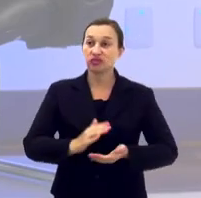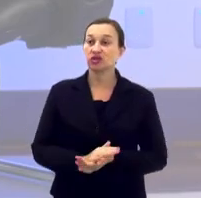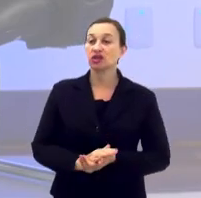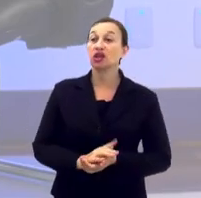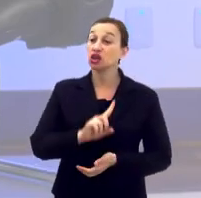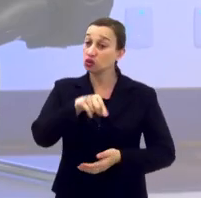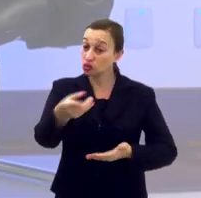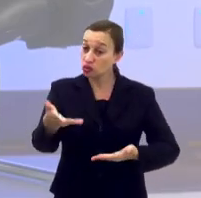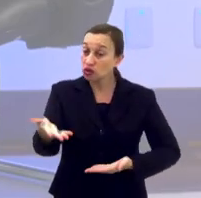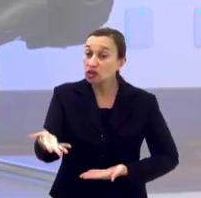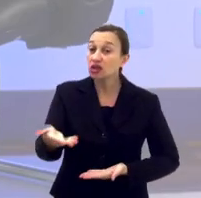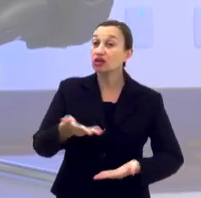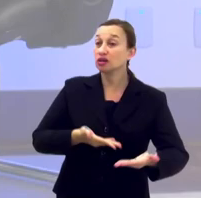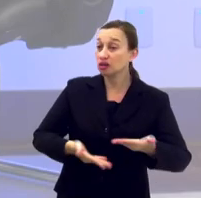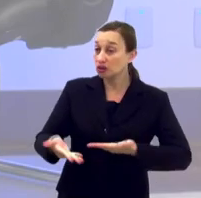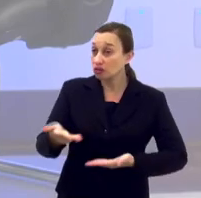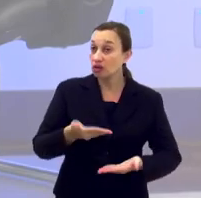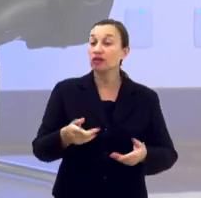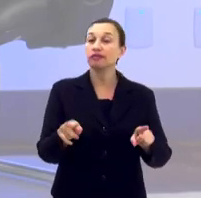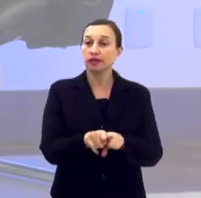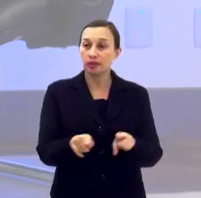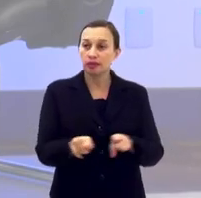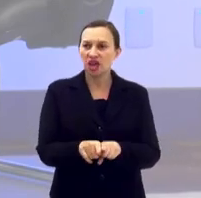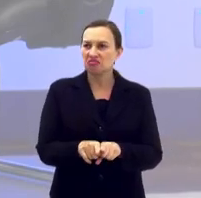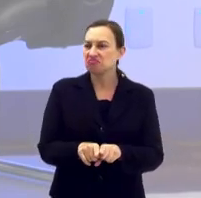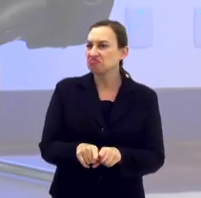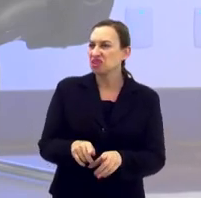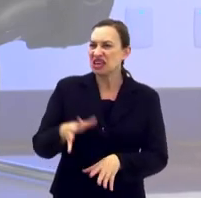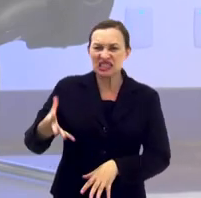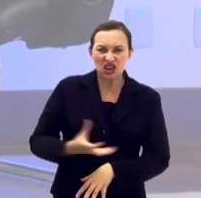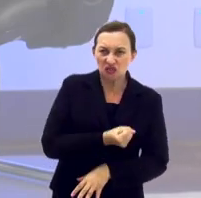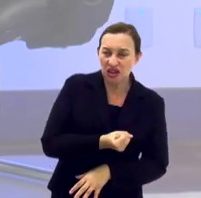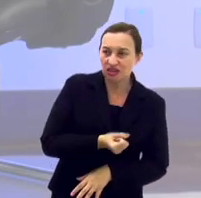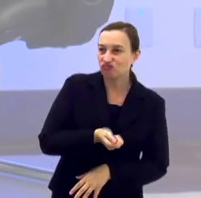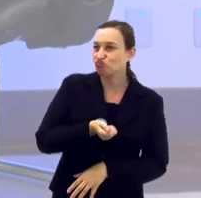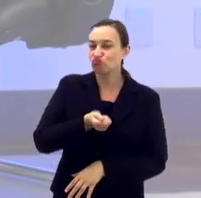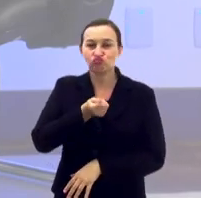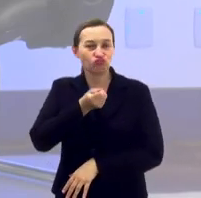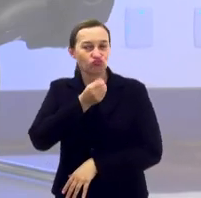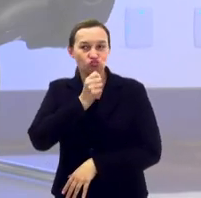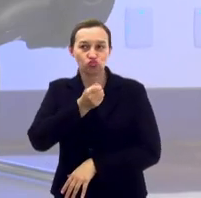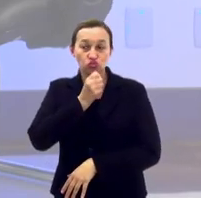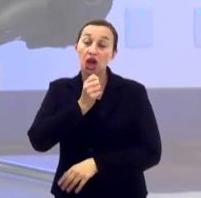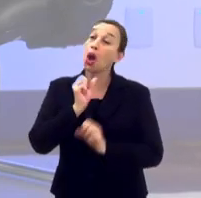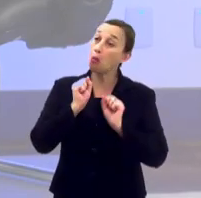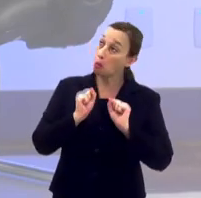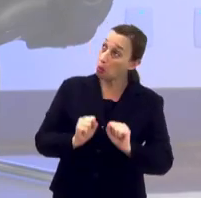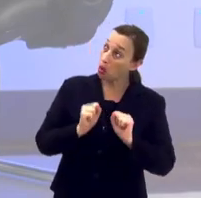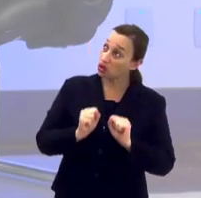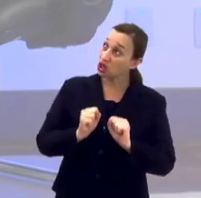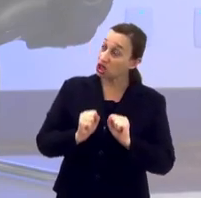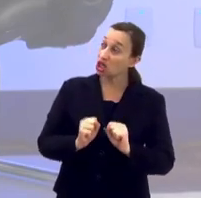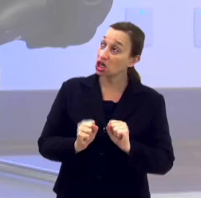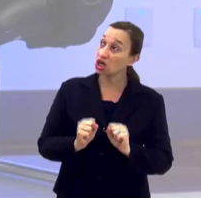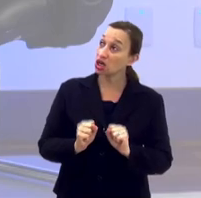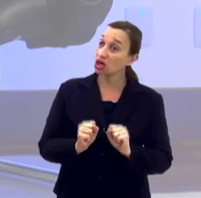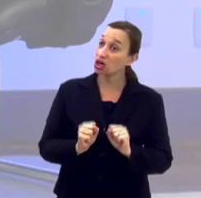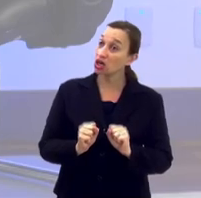aqueles colaboracionistas. Então, ninguém se salvava por ter dinheiro. Poderia,